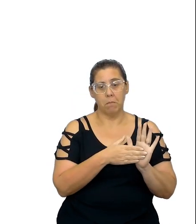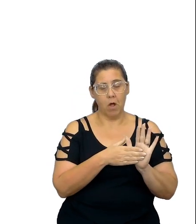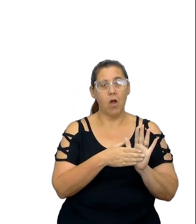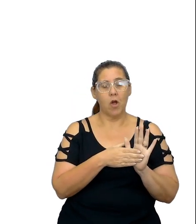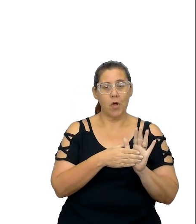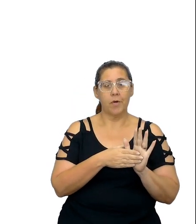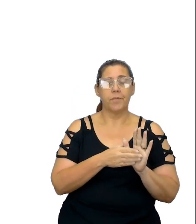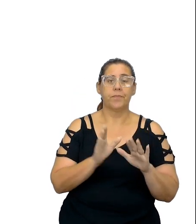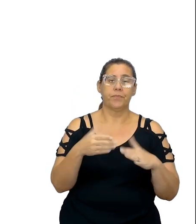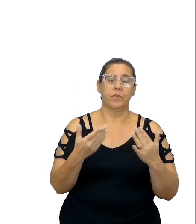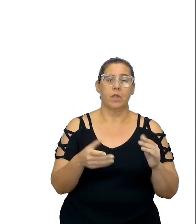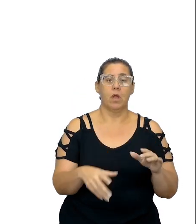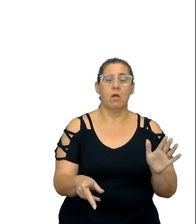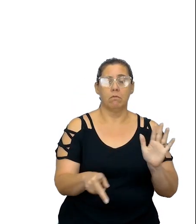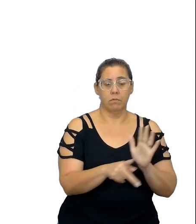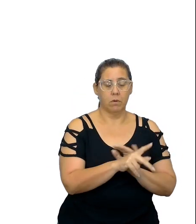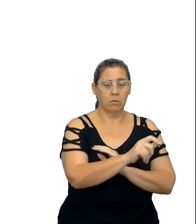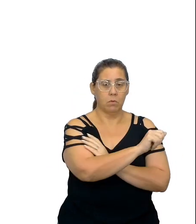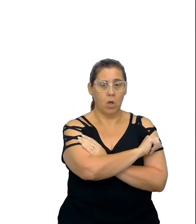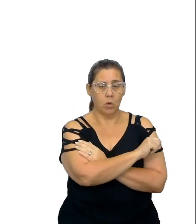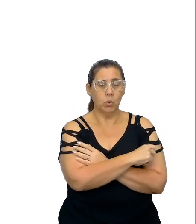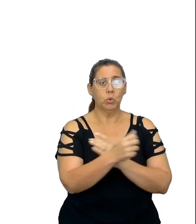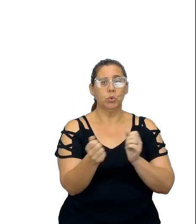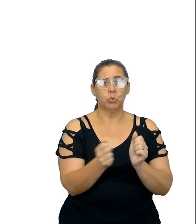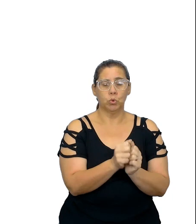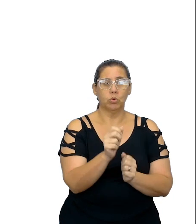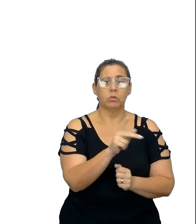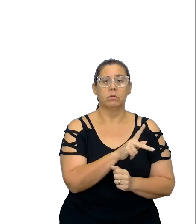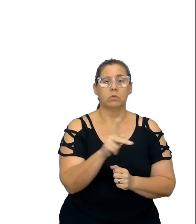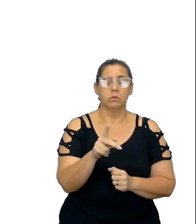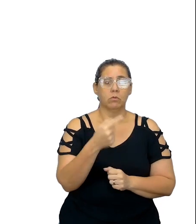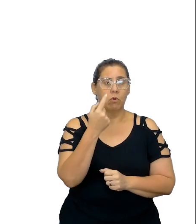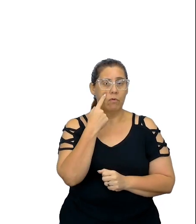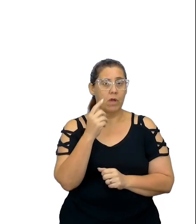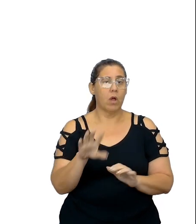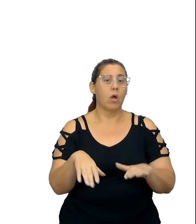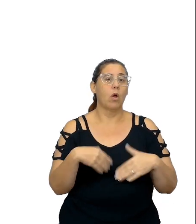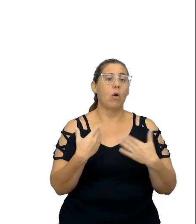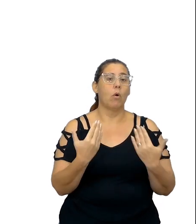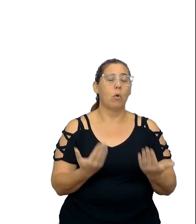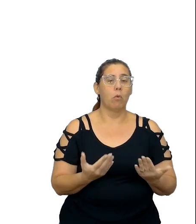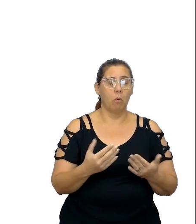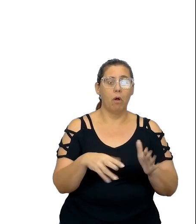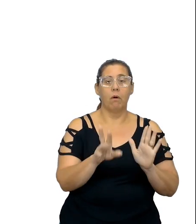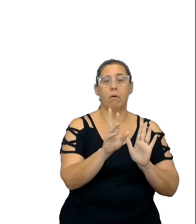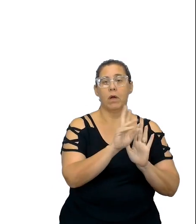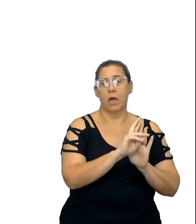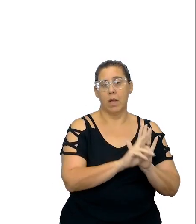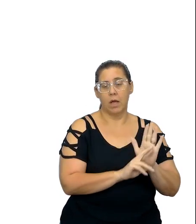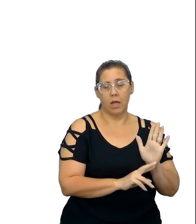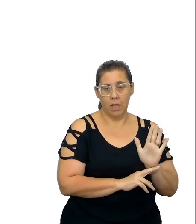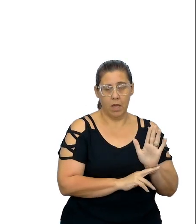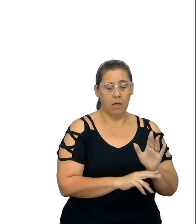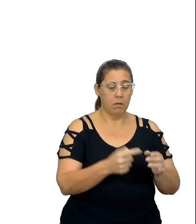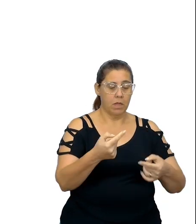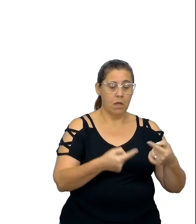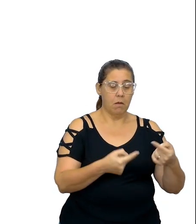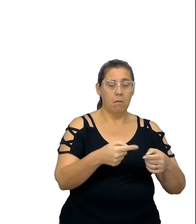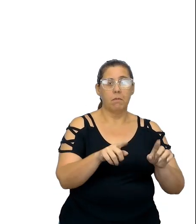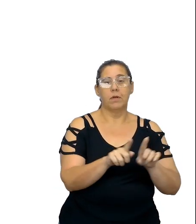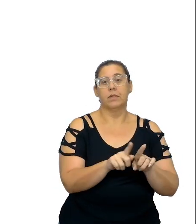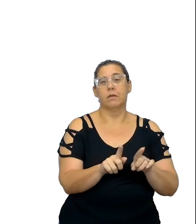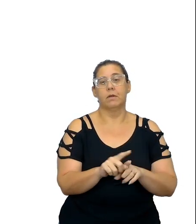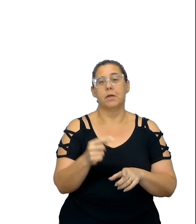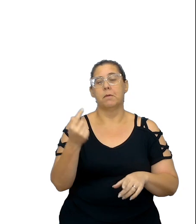os próprios estudantes, juntamente com o professor, vão decidindo quais são as regras, tanto para o debate quanto para pensar